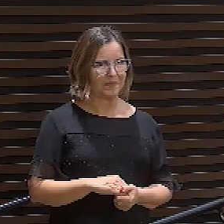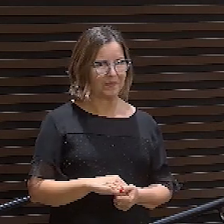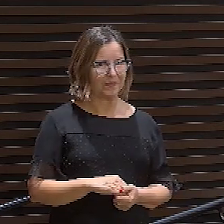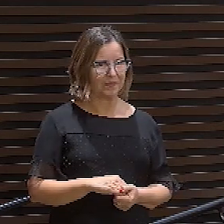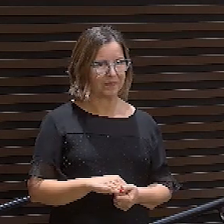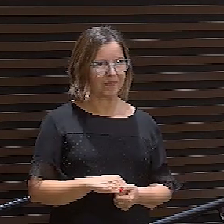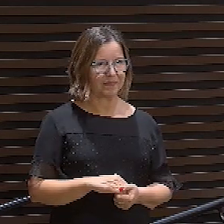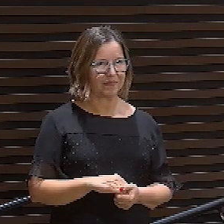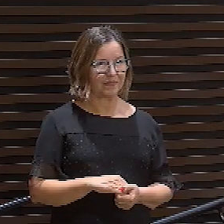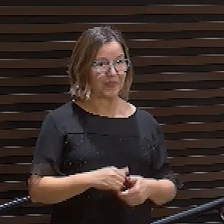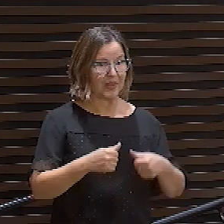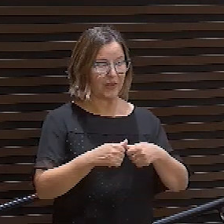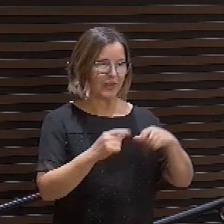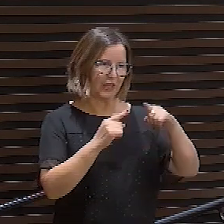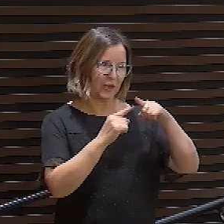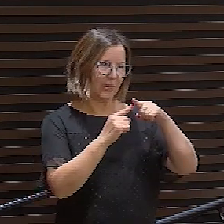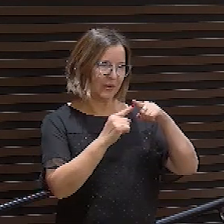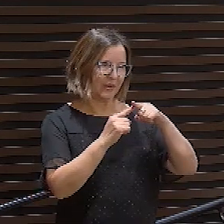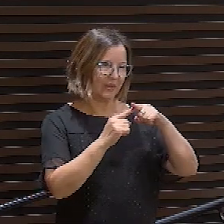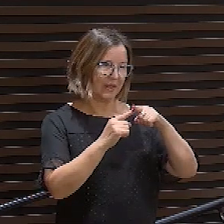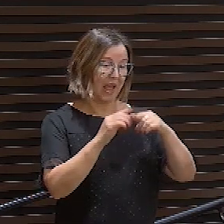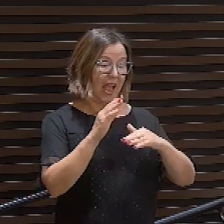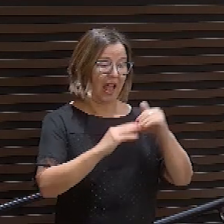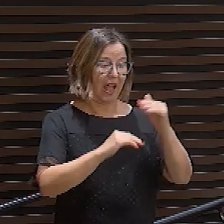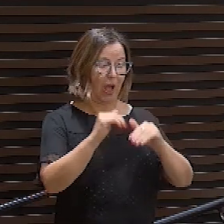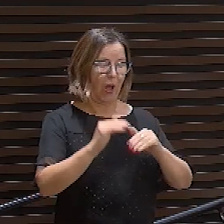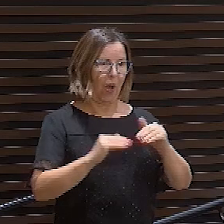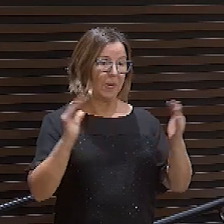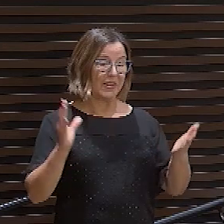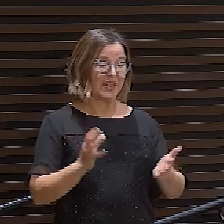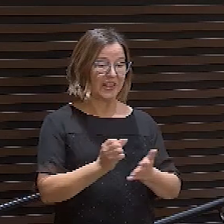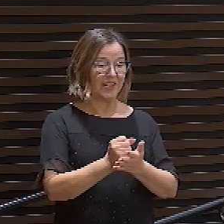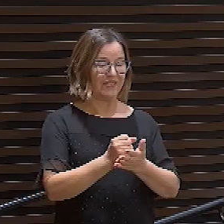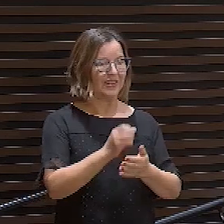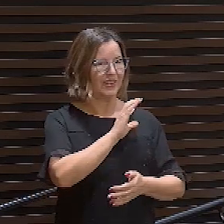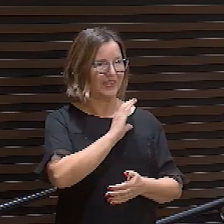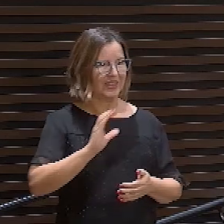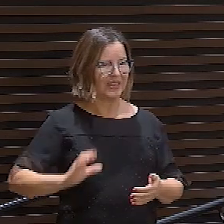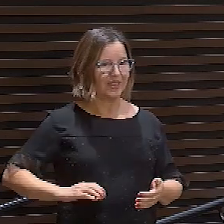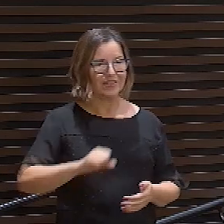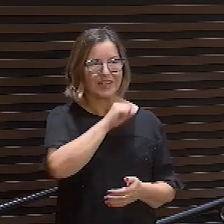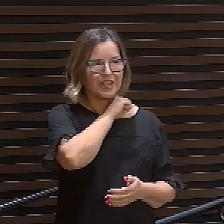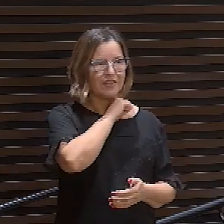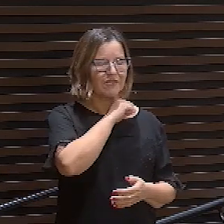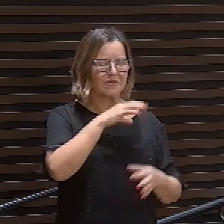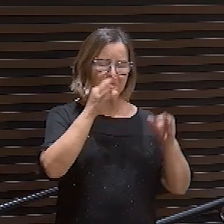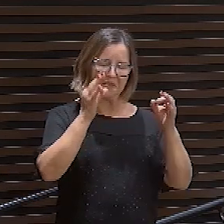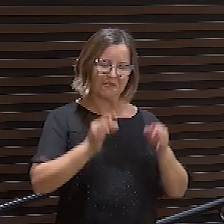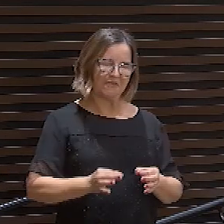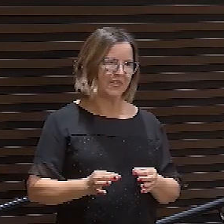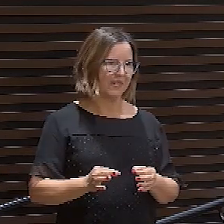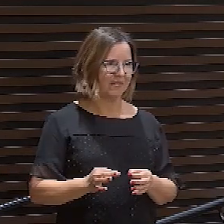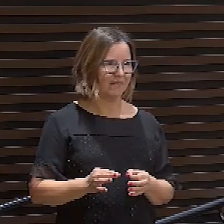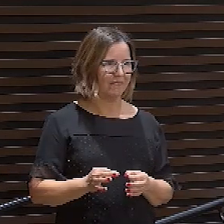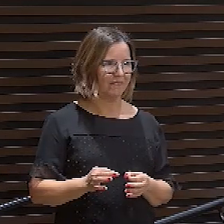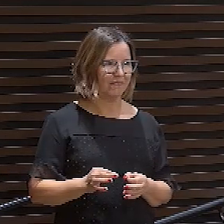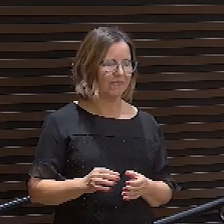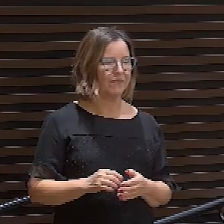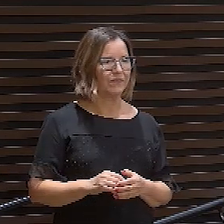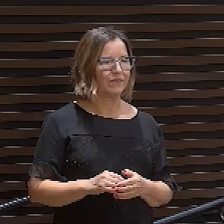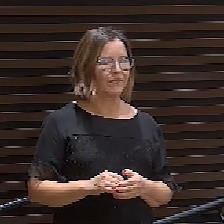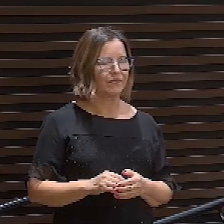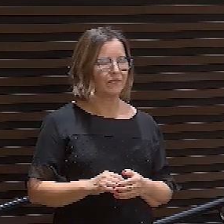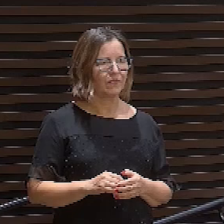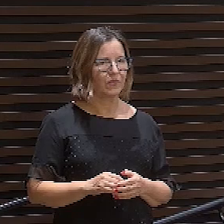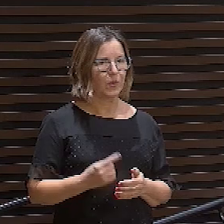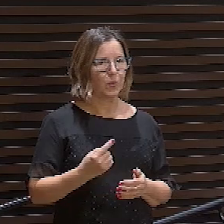Isso aqui tipifica a obra redentora de Cristo, o sacrifício perfeito providenciado por Deus. A W.